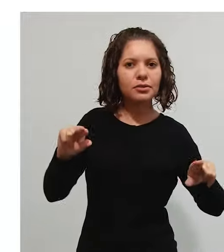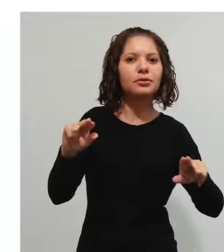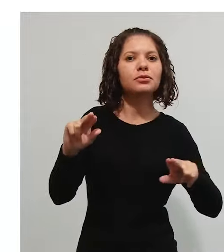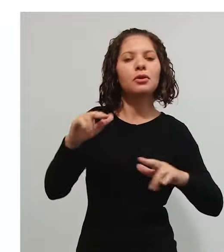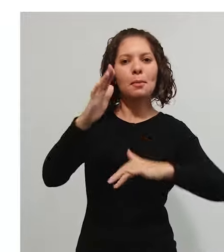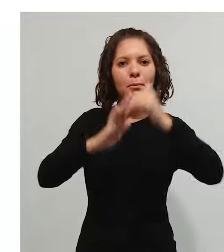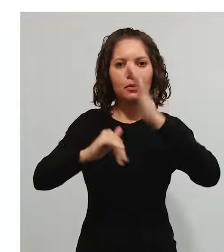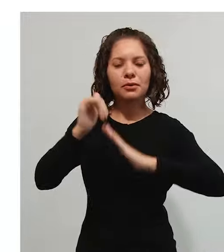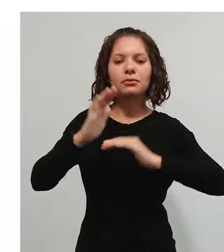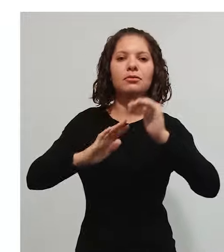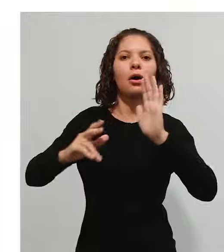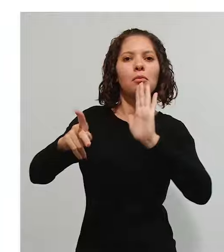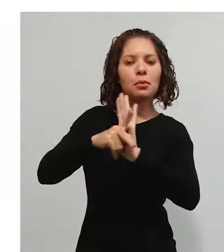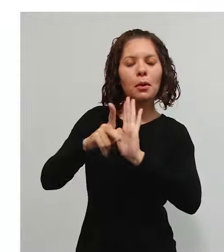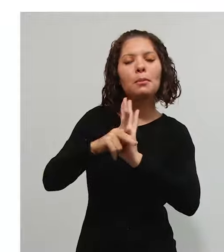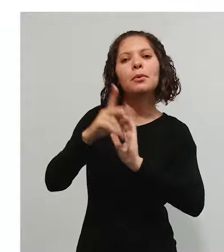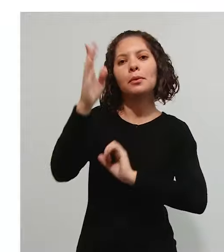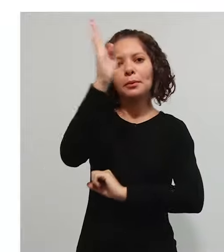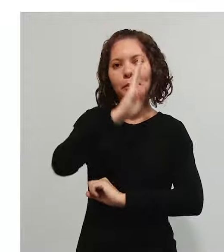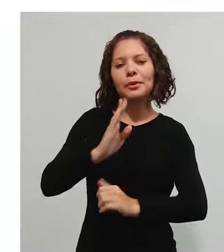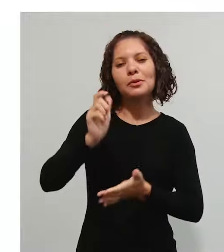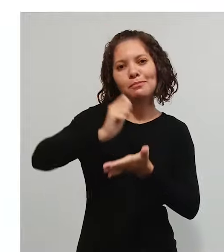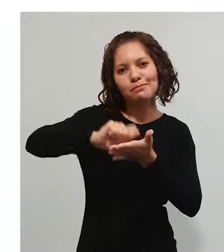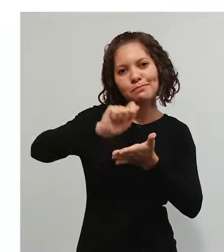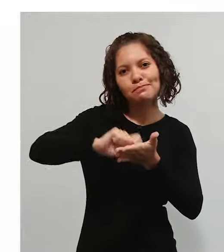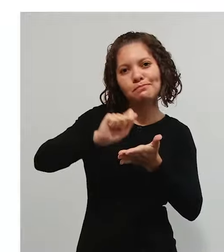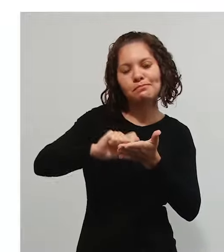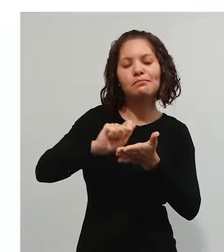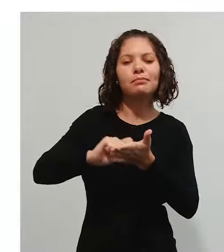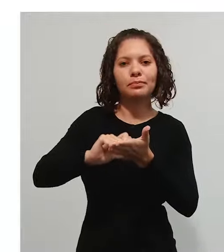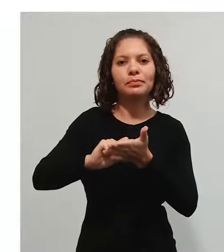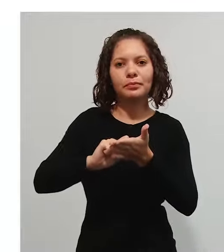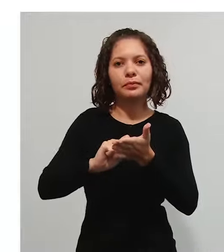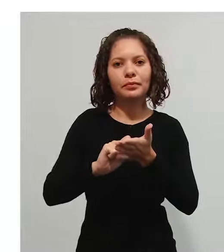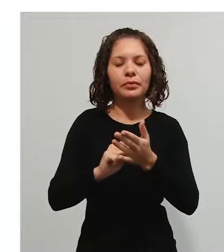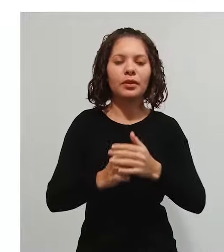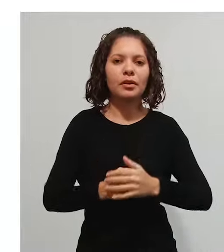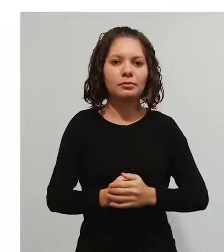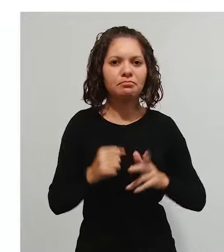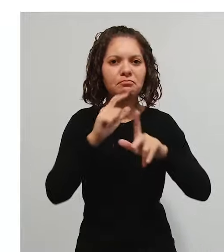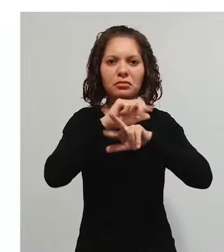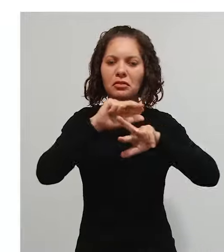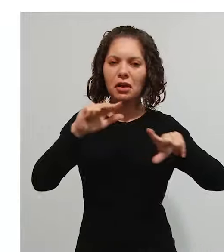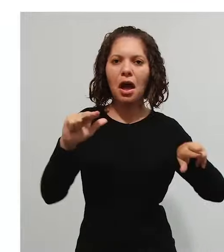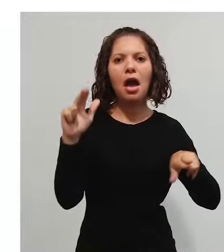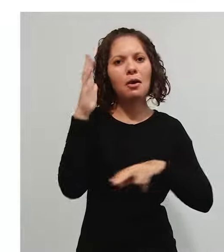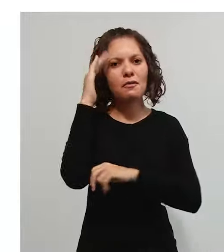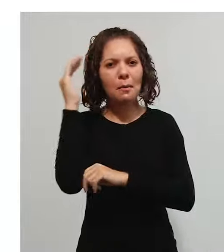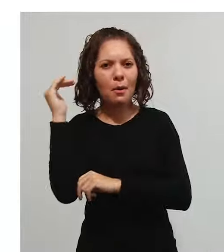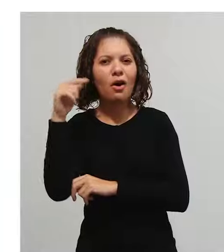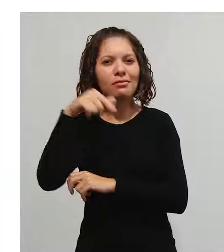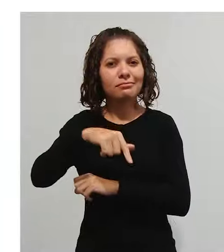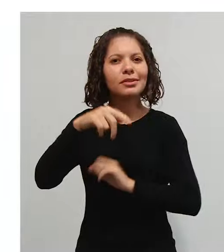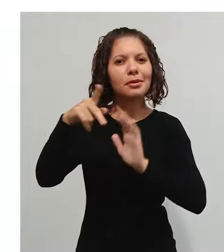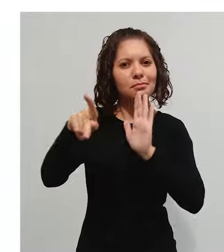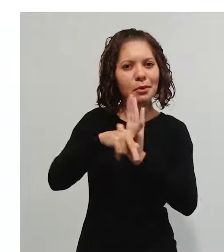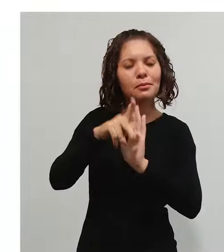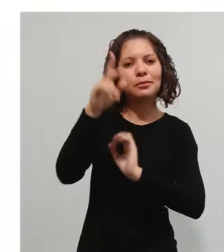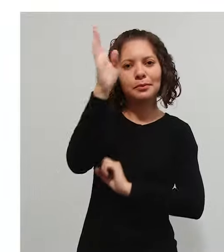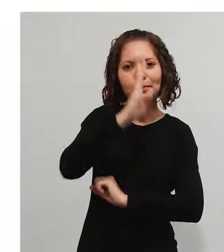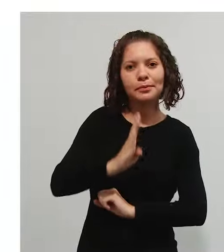e ou obras em geral interpretadas né Por artistas brasileiros bem como seu